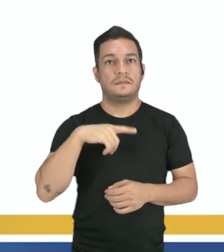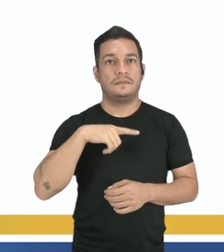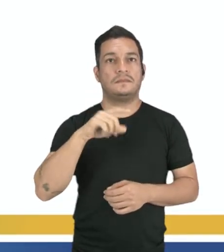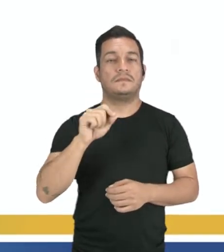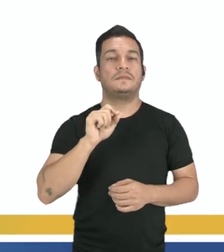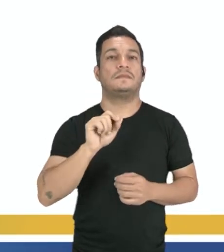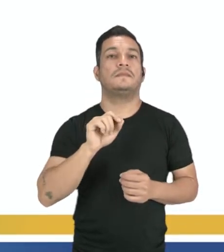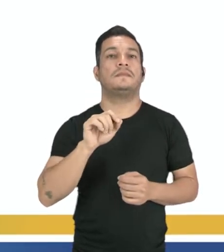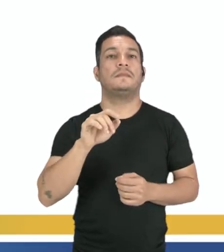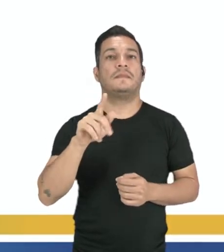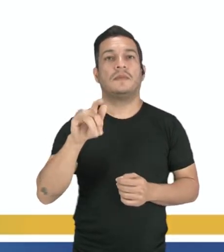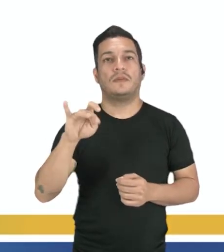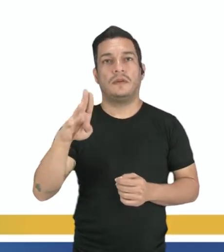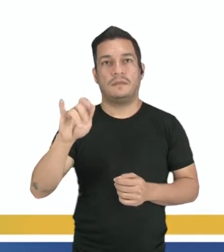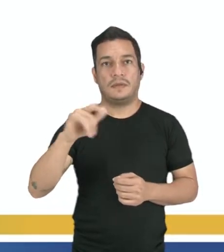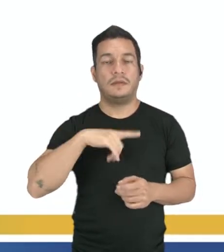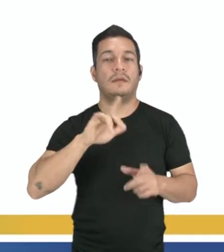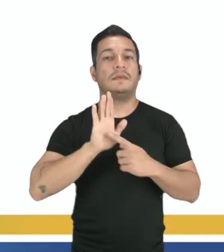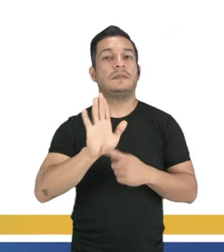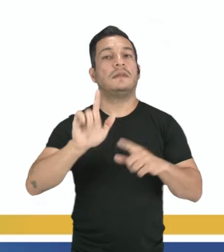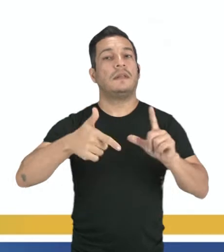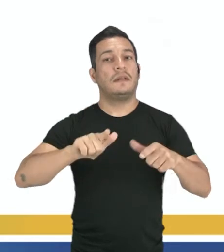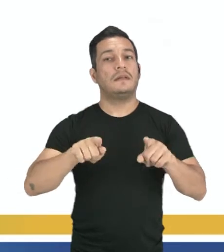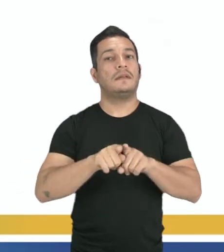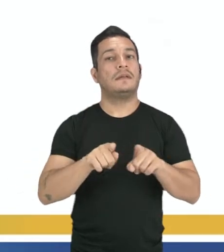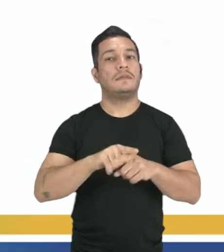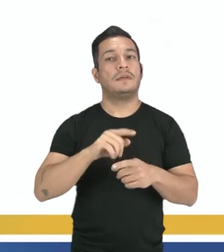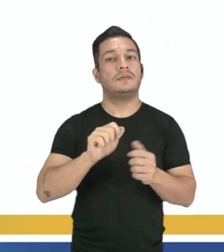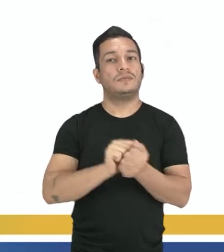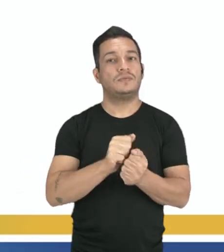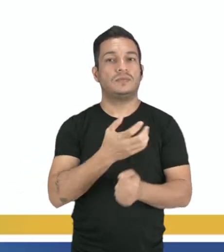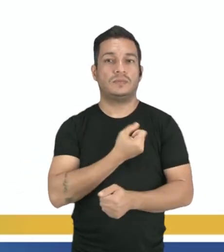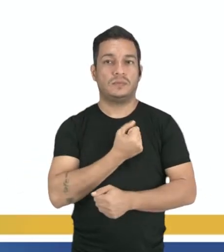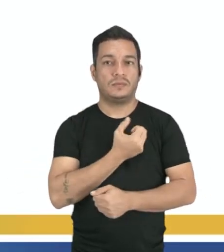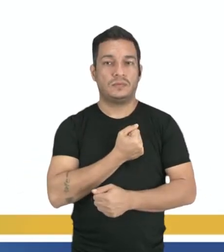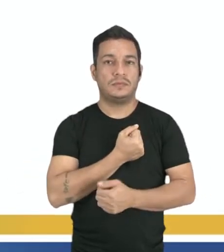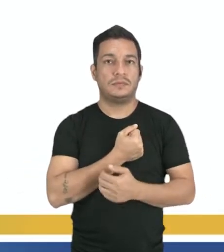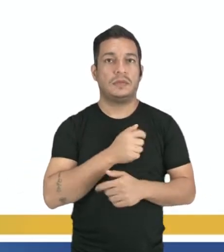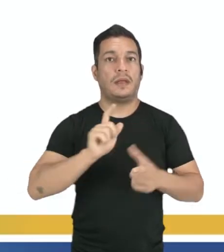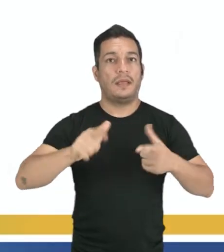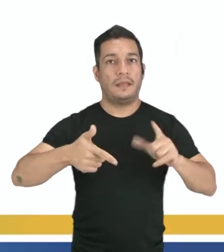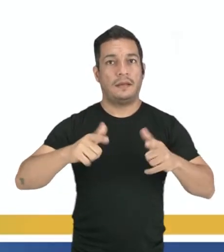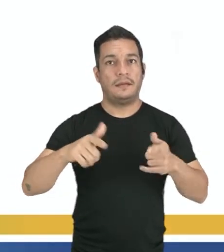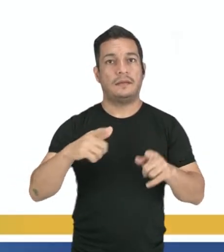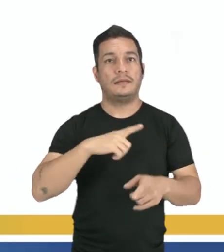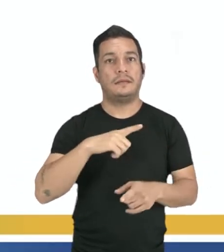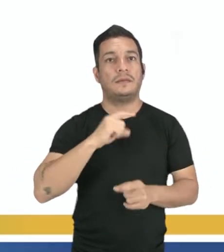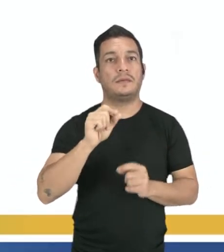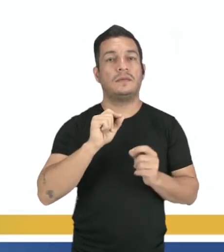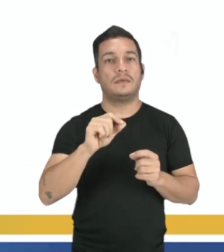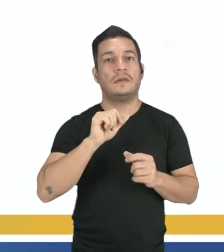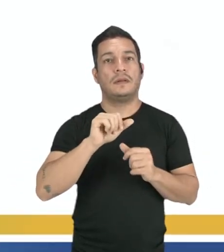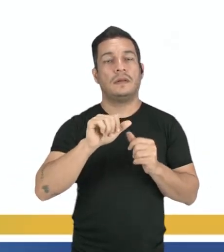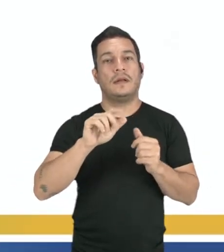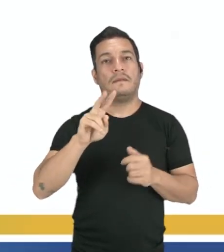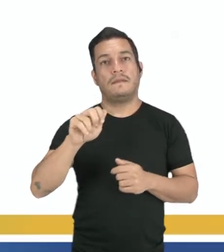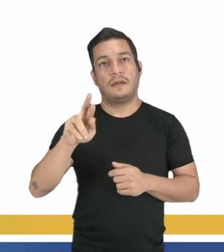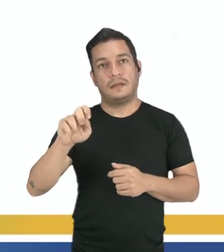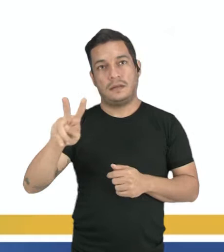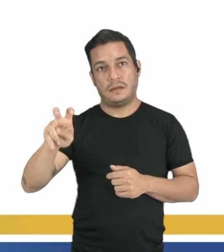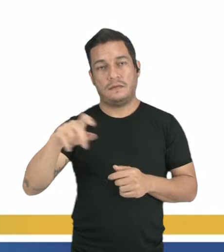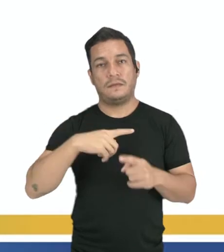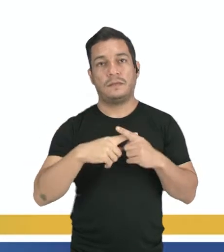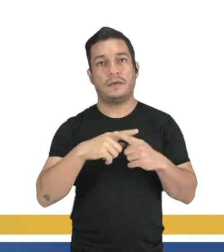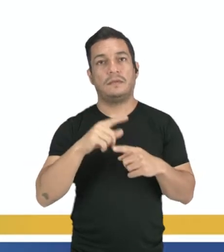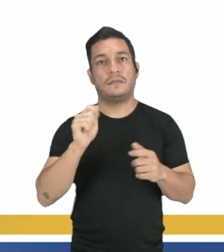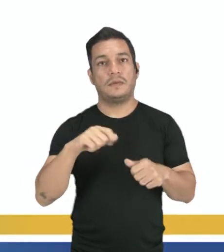expressões matemáticas que apresentam letras e também podem conter números. As letras constituem a parte variável das expressões, pois